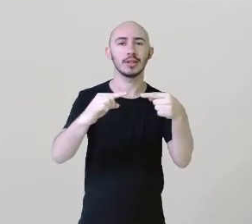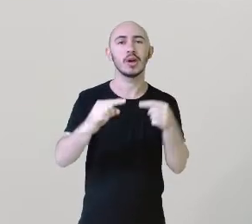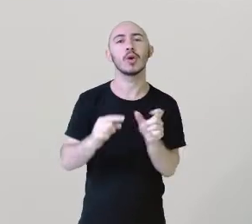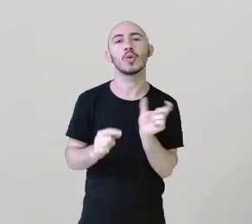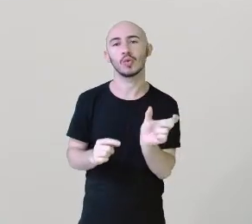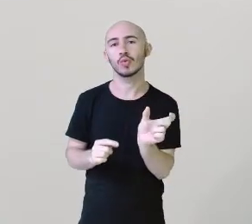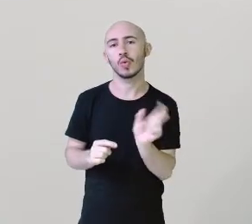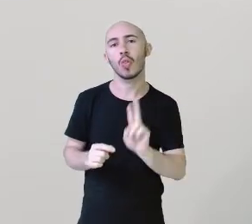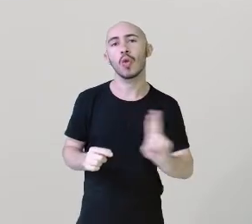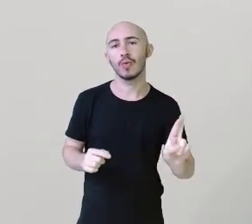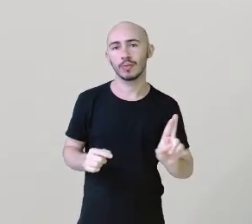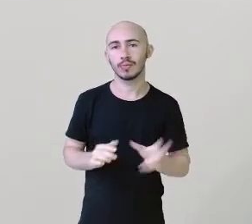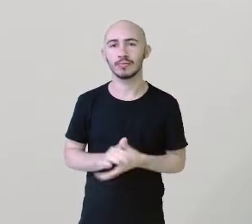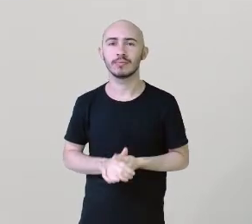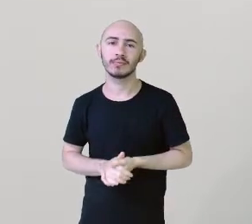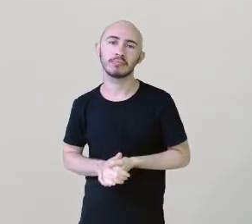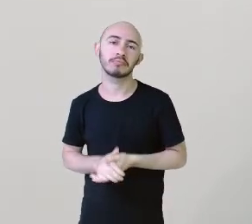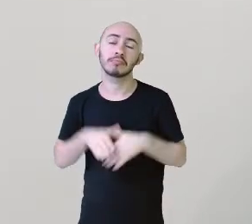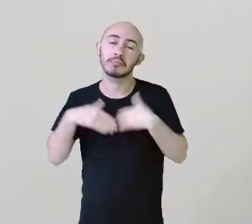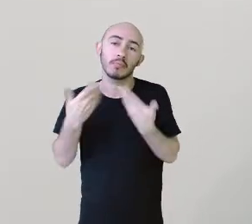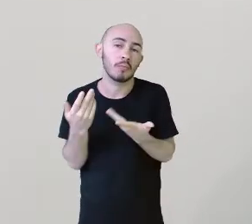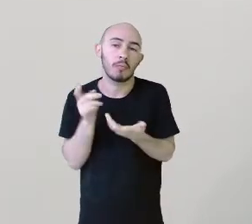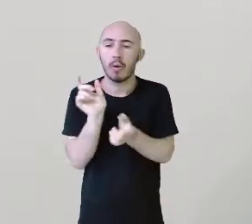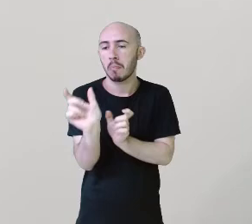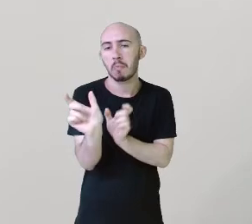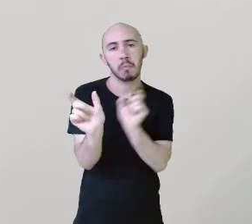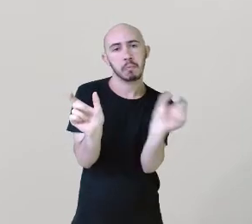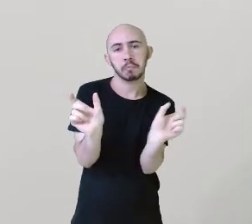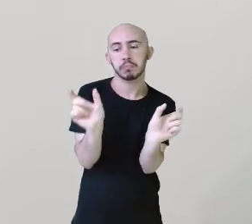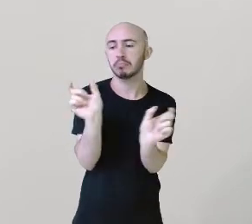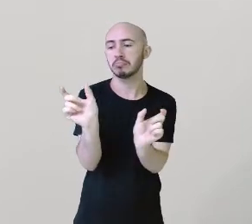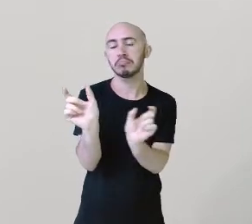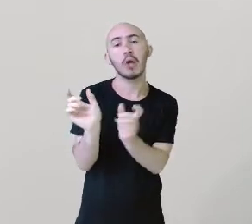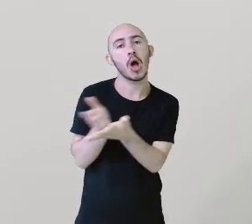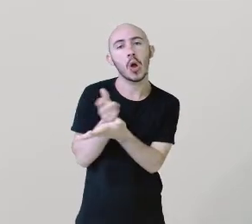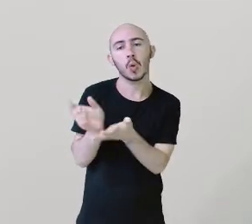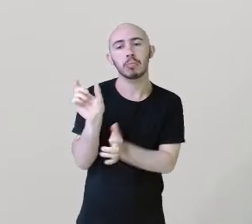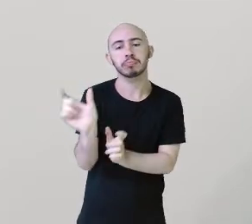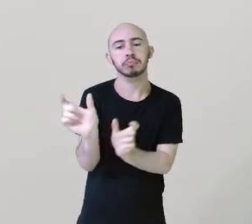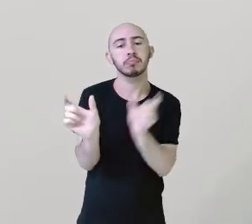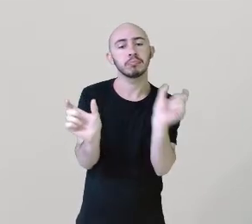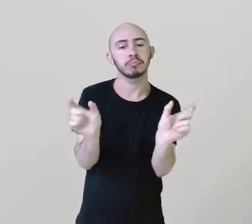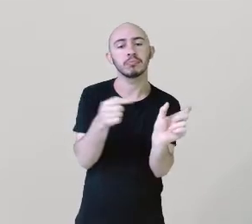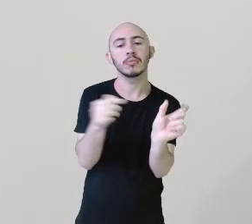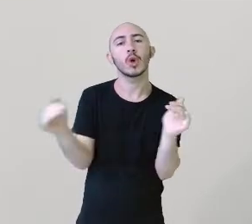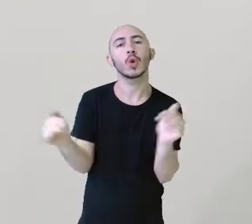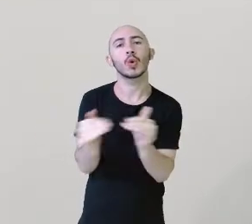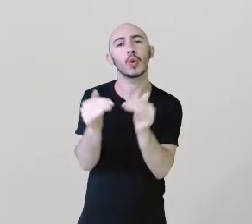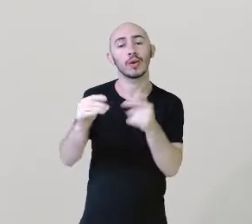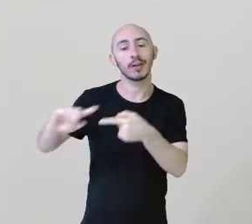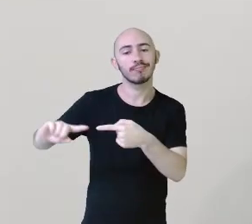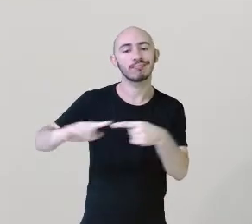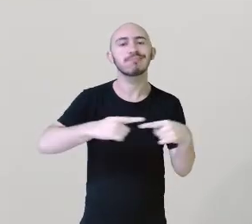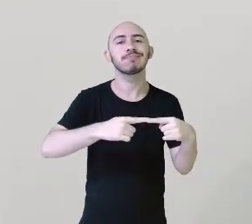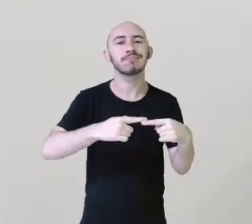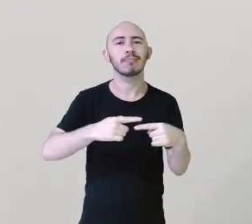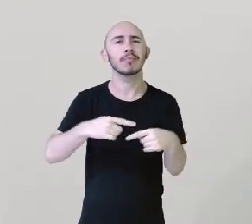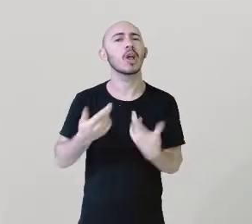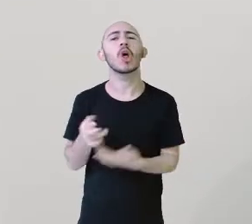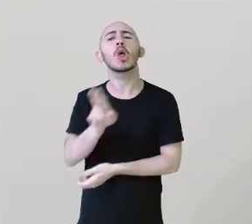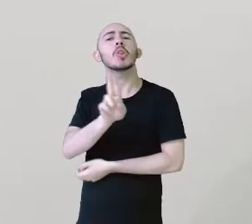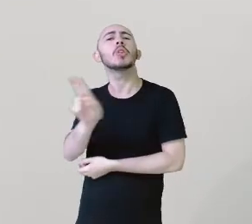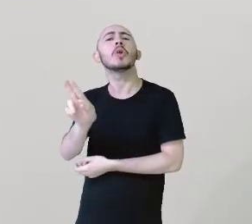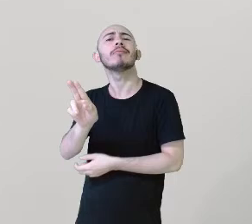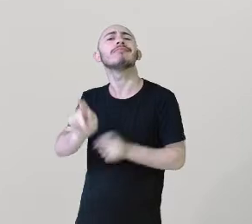remete, concordância nominal. Alguma coisa que concorda com o nome. Mas o que será que concorda com o nome? E que nome é esse